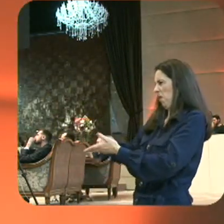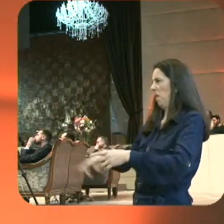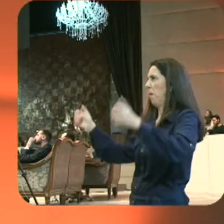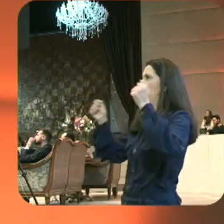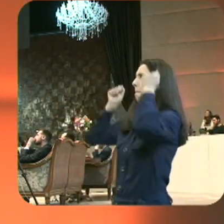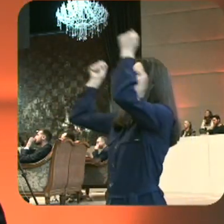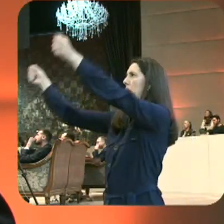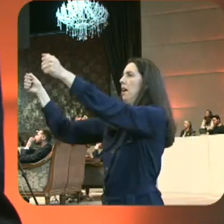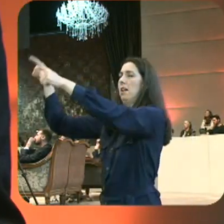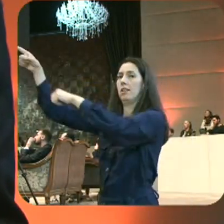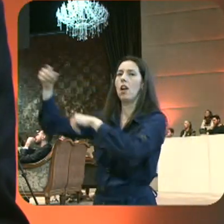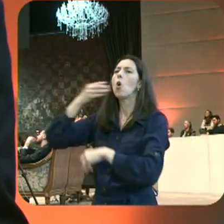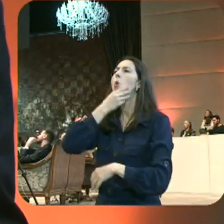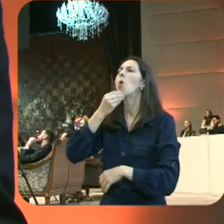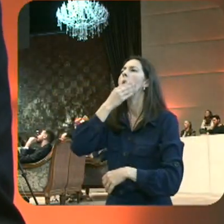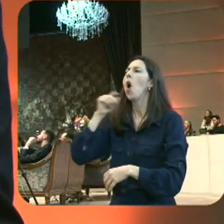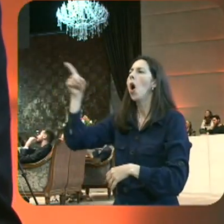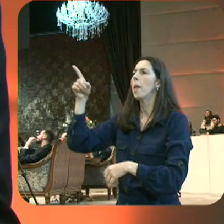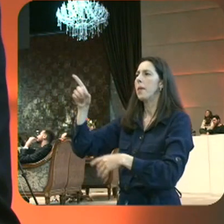isso, rapaz.